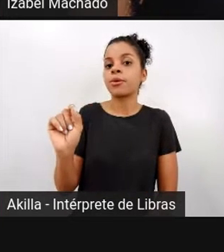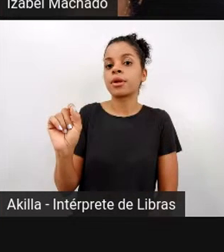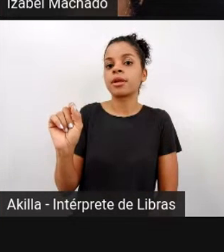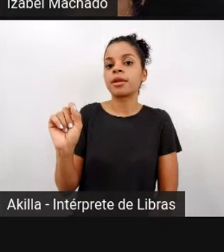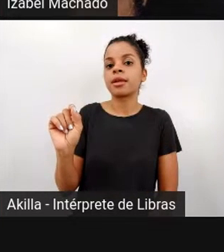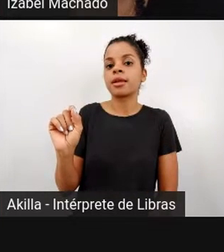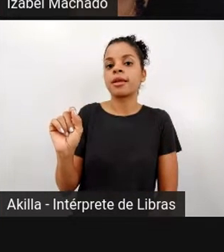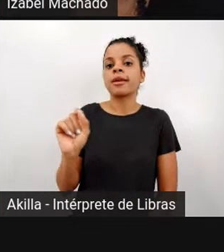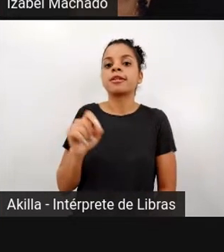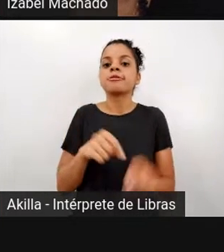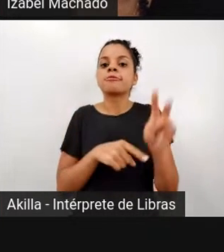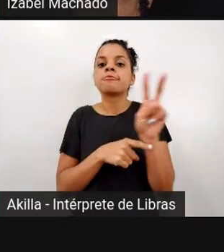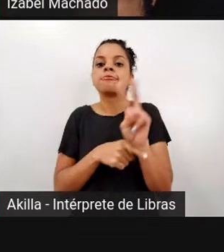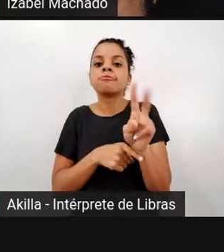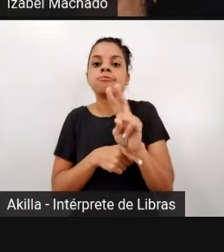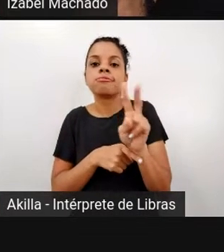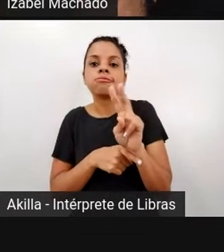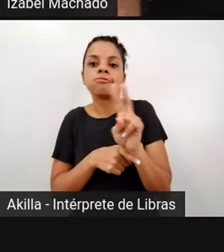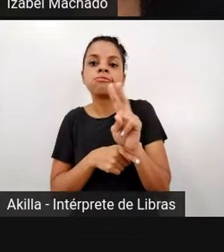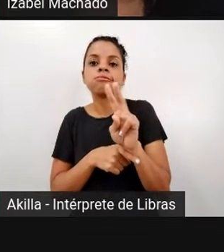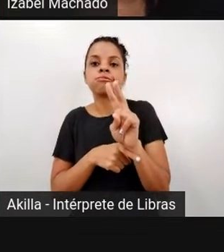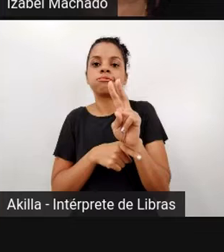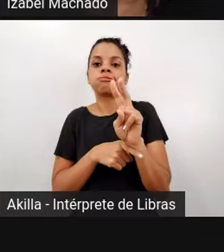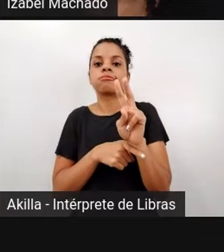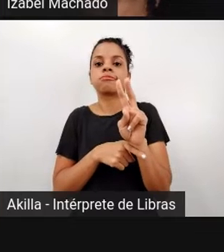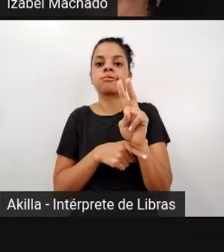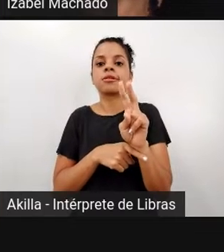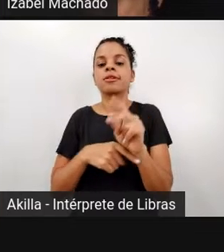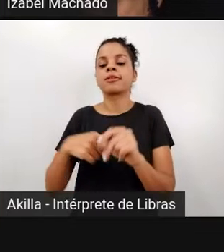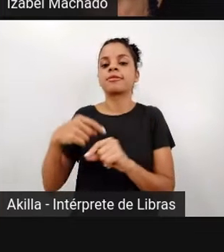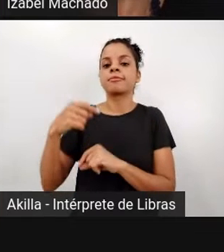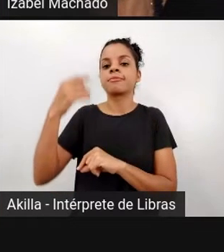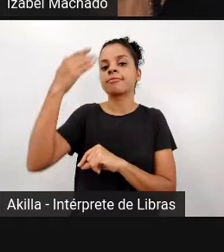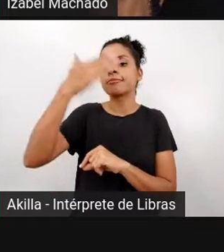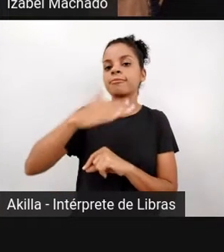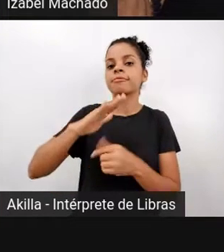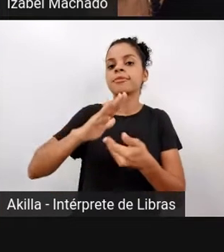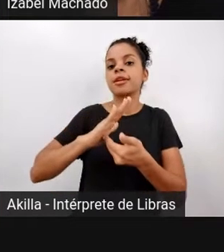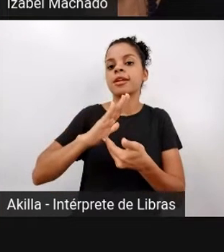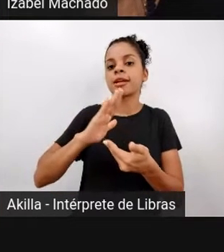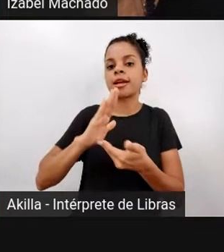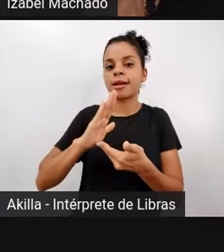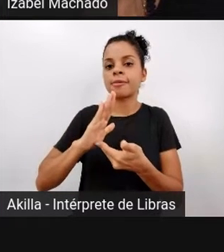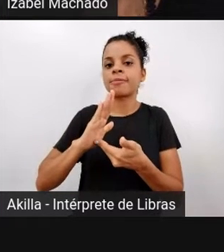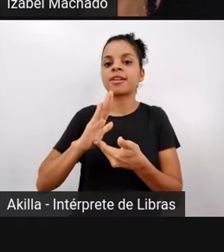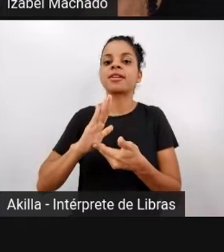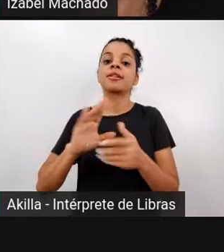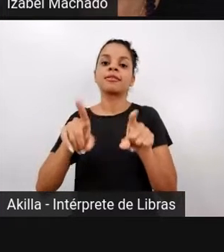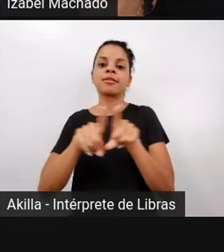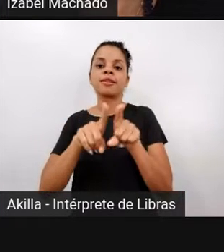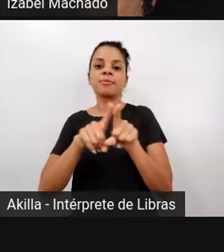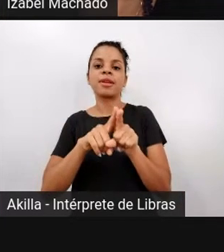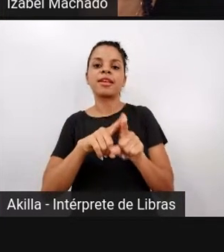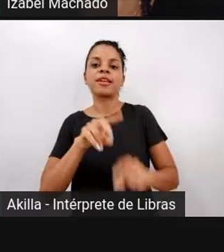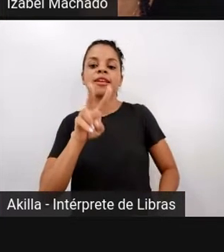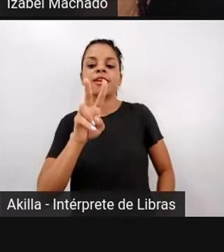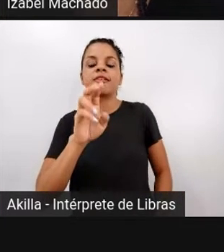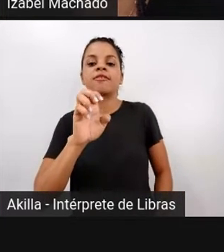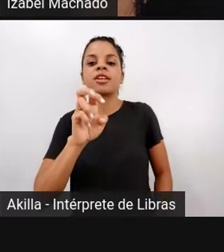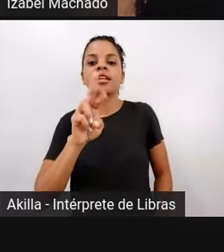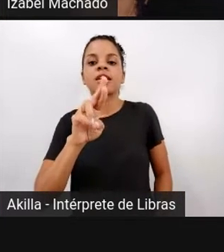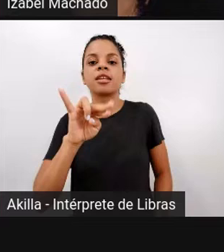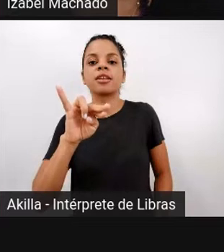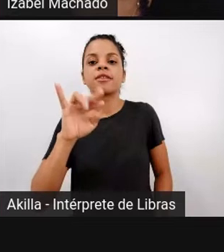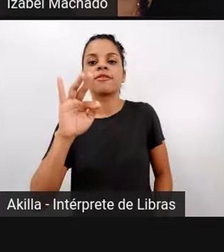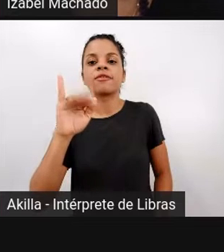dos canais Comprova, da Câmara dos Deputados, e o Verifica, do Senado Federal, que são iniciativas pioneiras